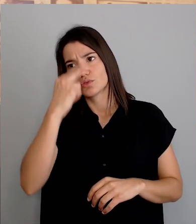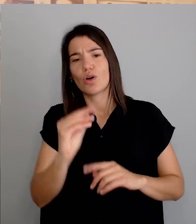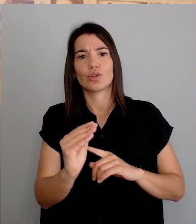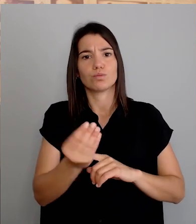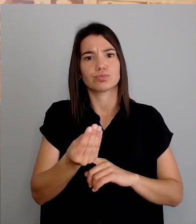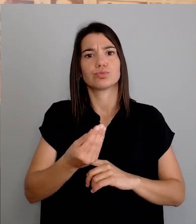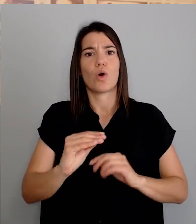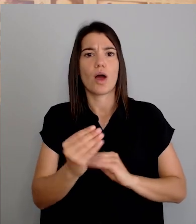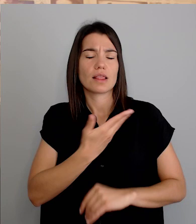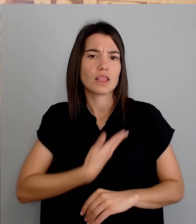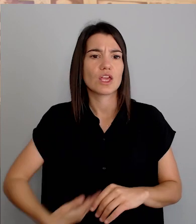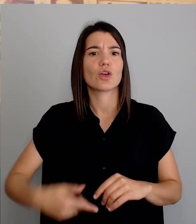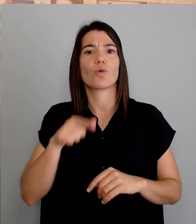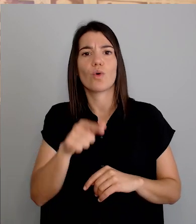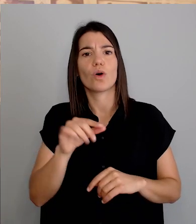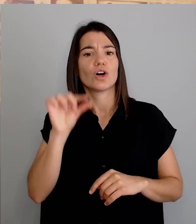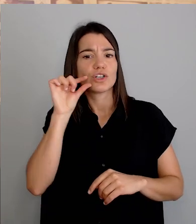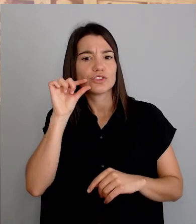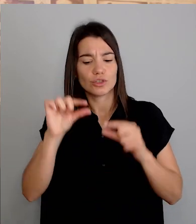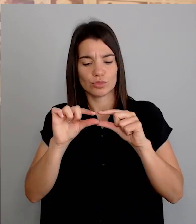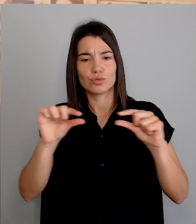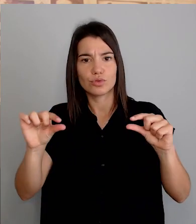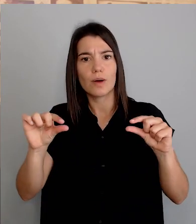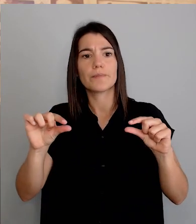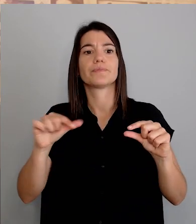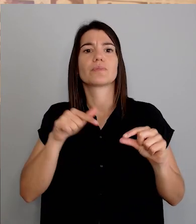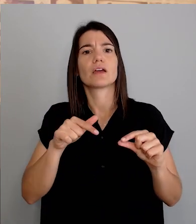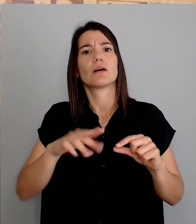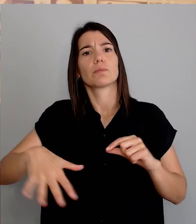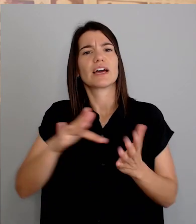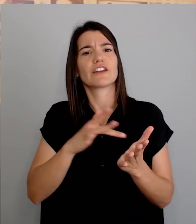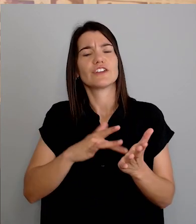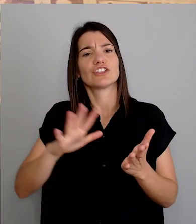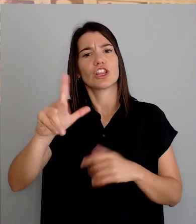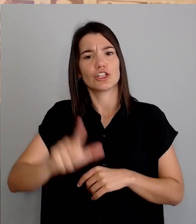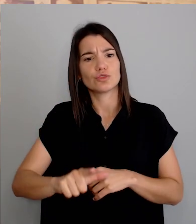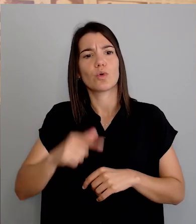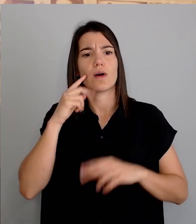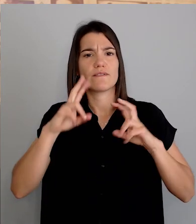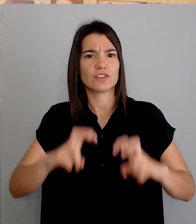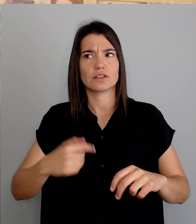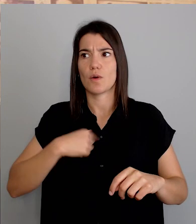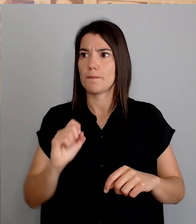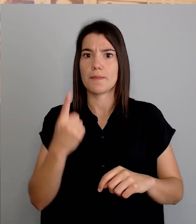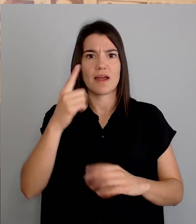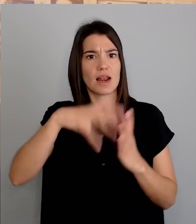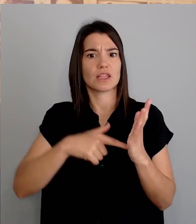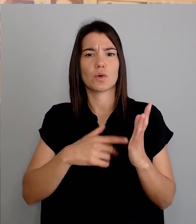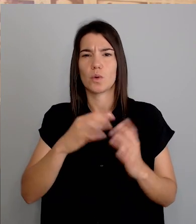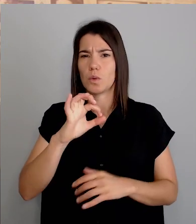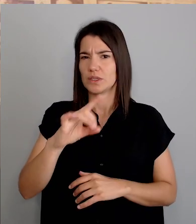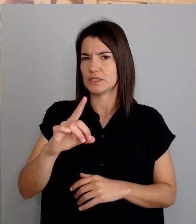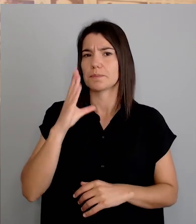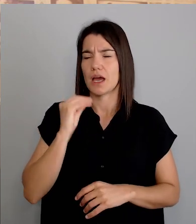80, na Revista Municipal de Lisboa, Publiquei o primeiro artigo científico, alguma vez, Publicado sobre esse assunto em Portugal, Em 86, creio eu.